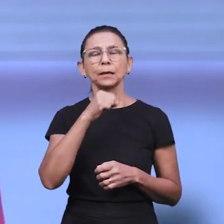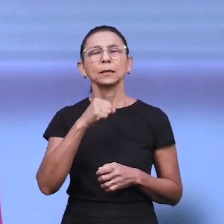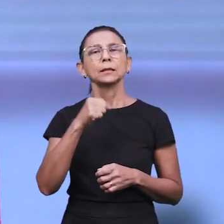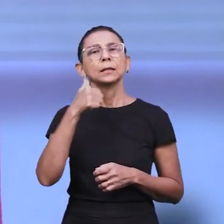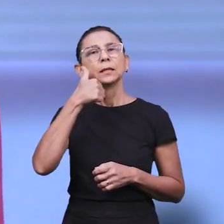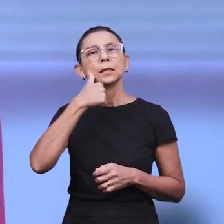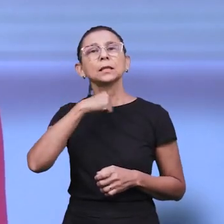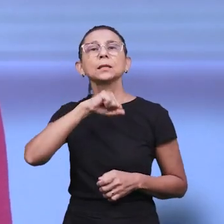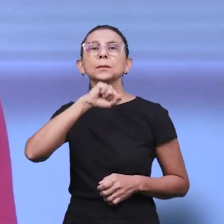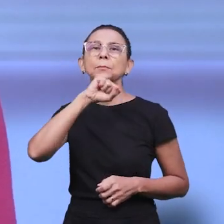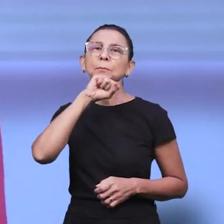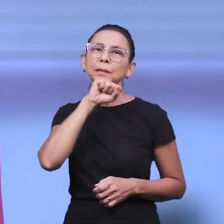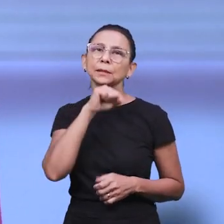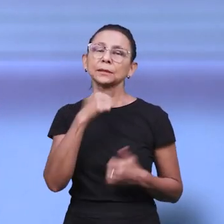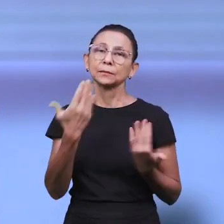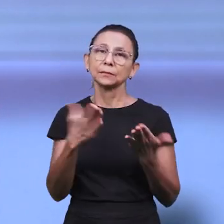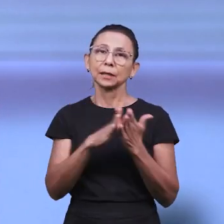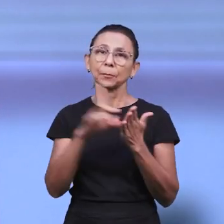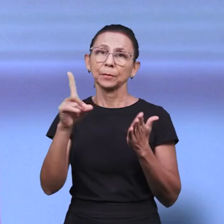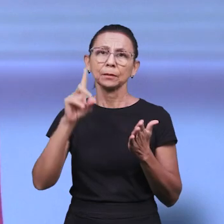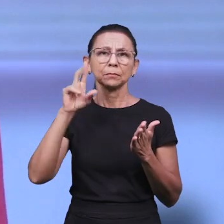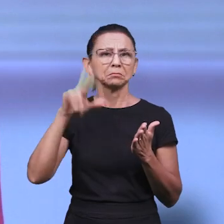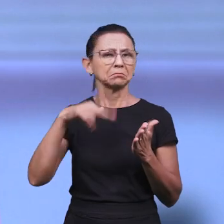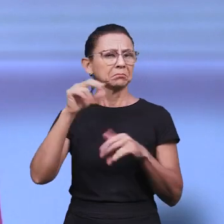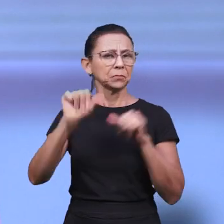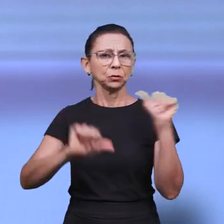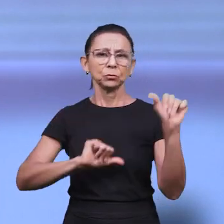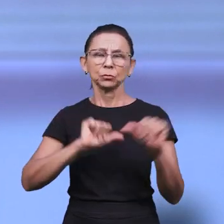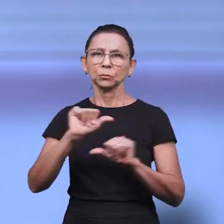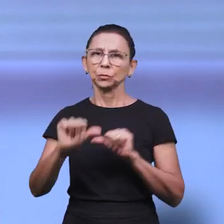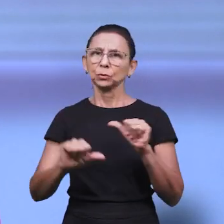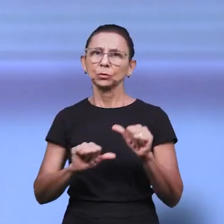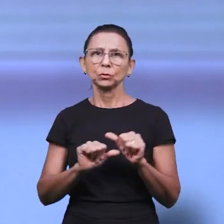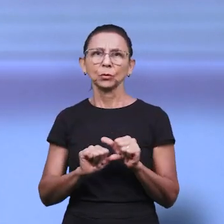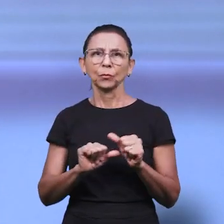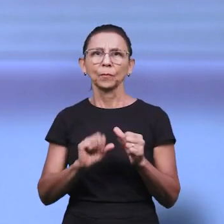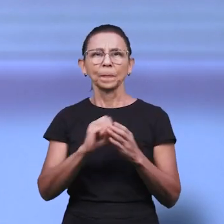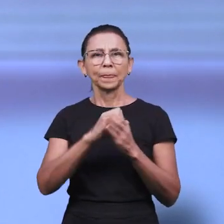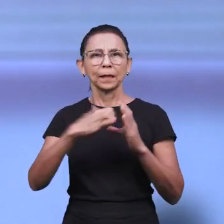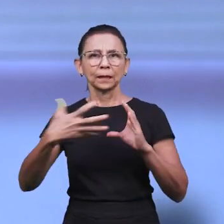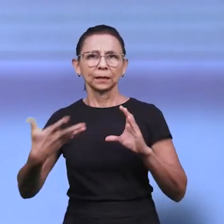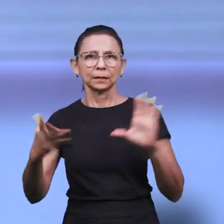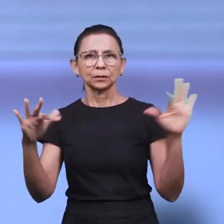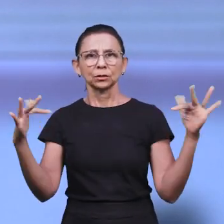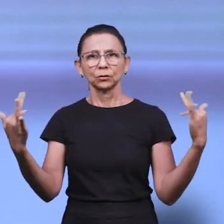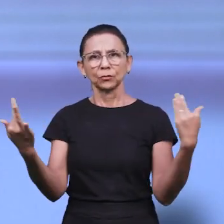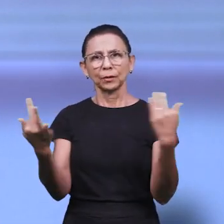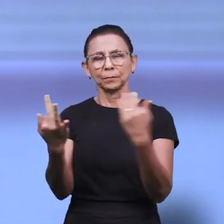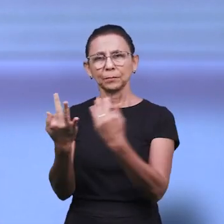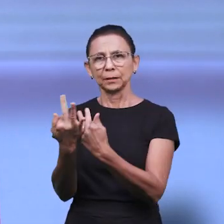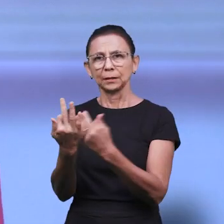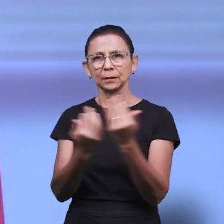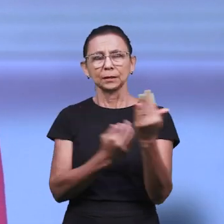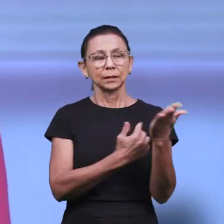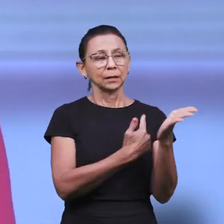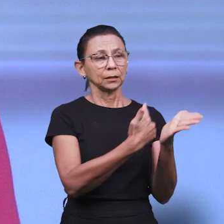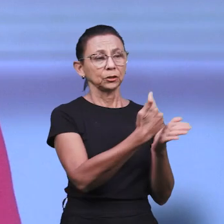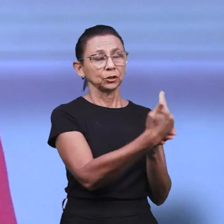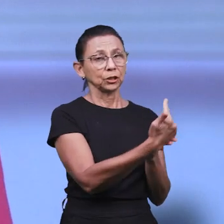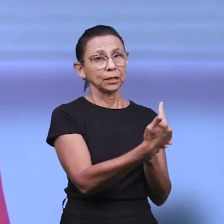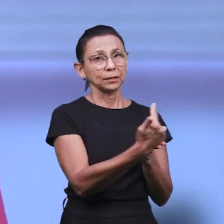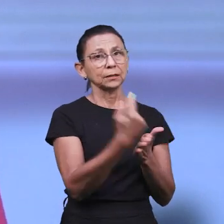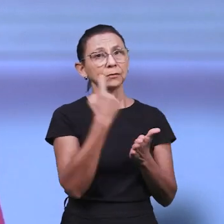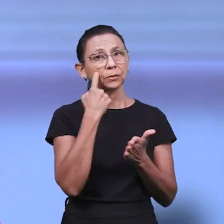mãe. Vemos que a palavra de Deus não mudou. A mesma composição familiar descrita em Gênesis se